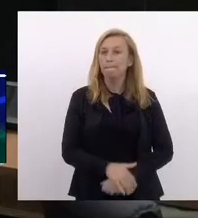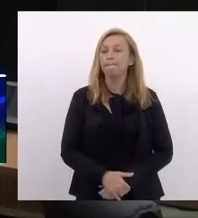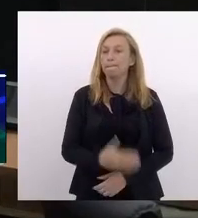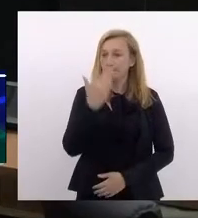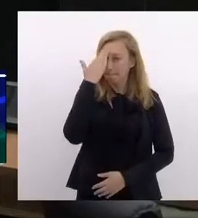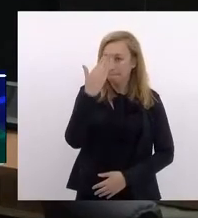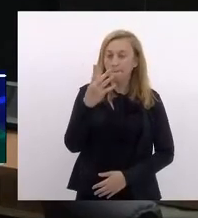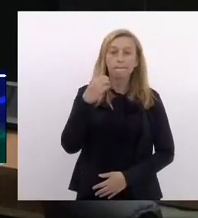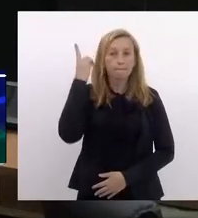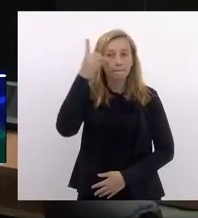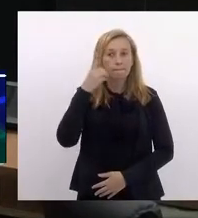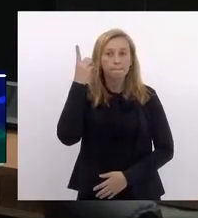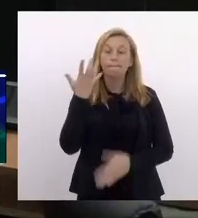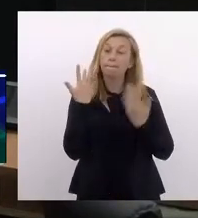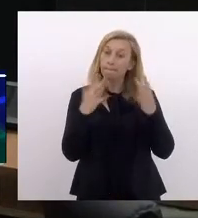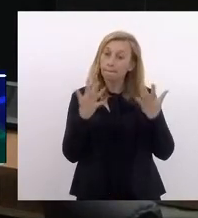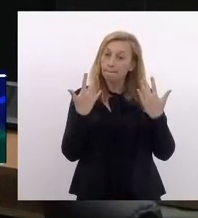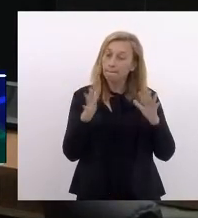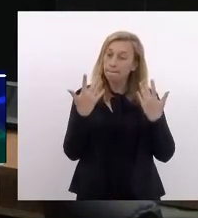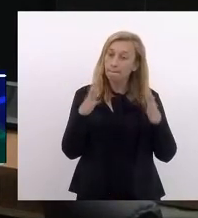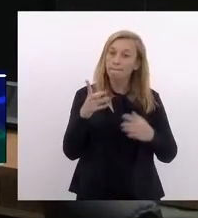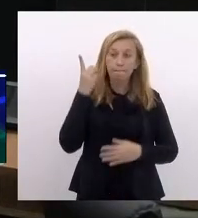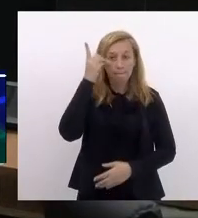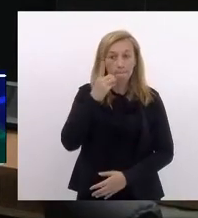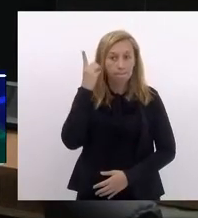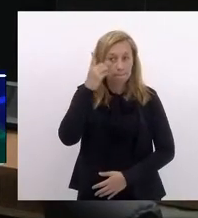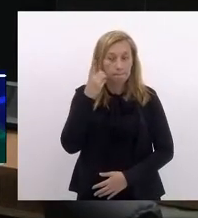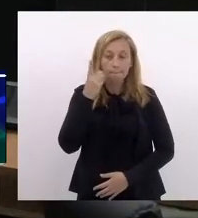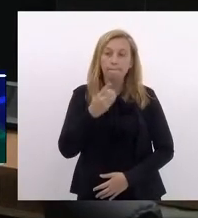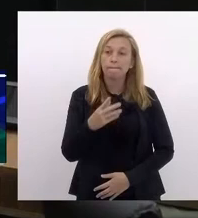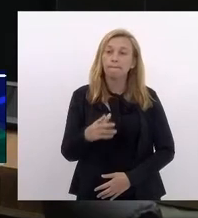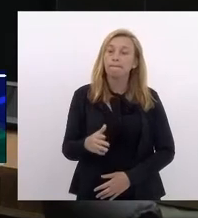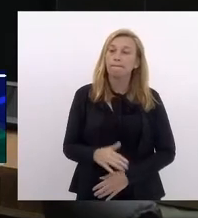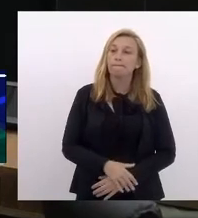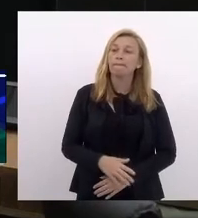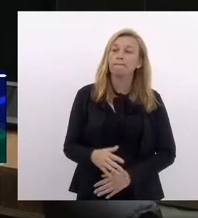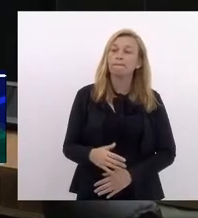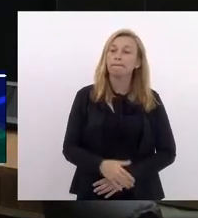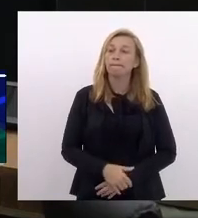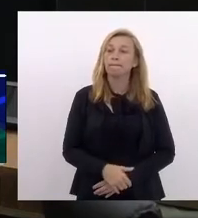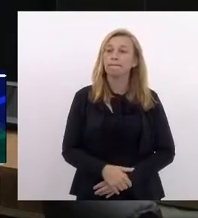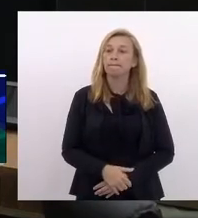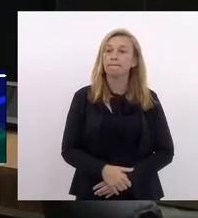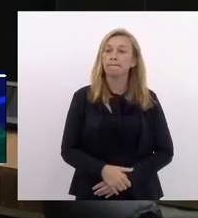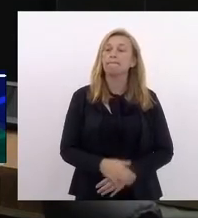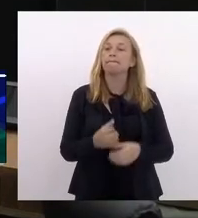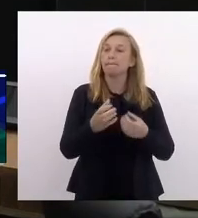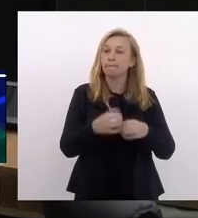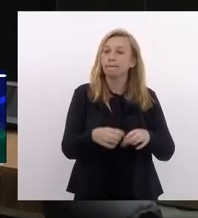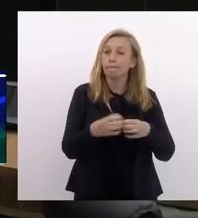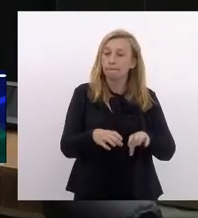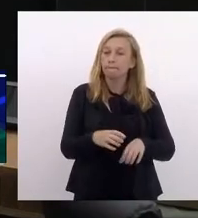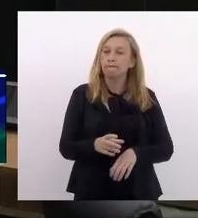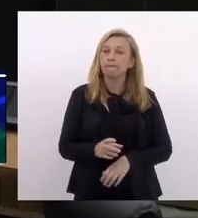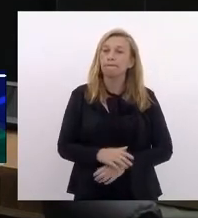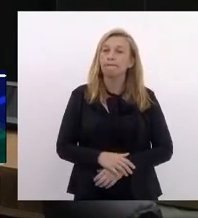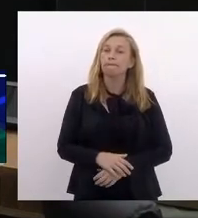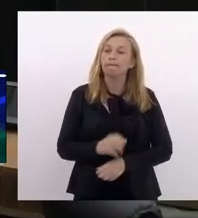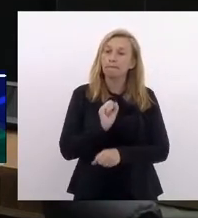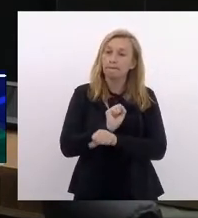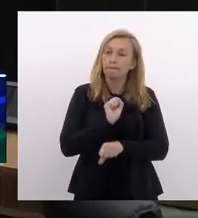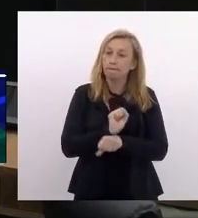Obrigada, deputado. Parabéns aos deputados que propuseram, parabéns aos que concursaram e têm